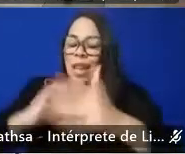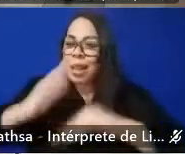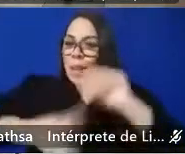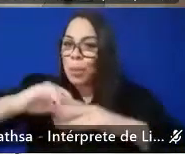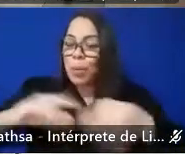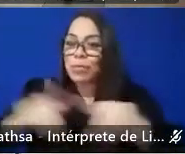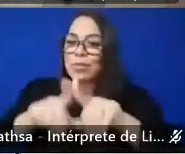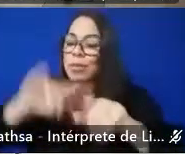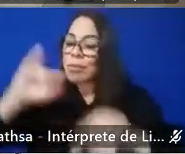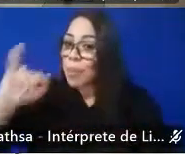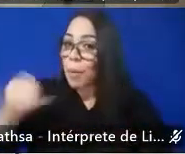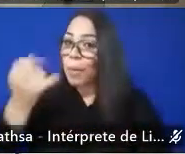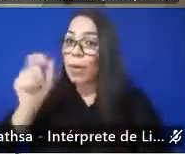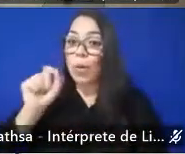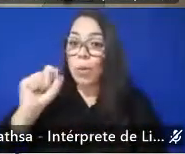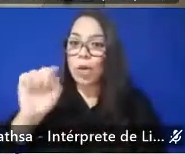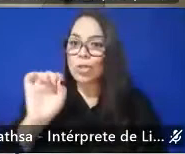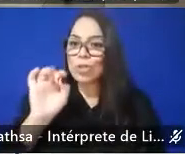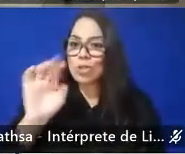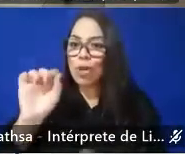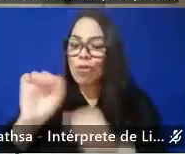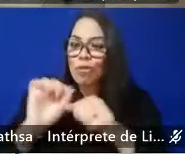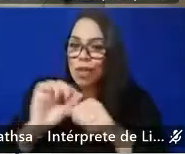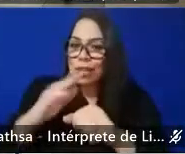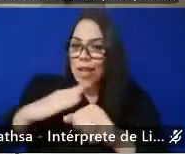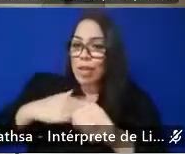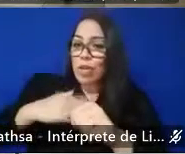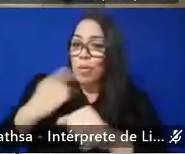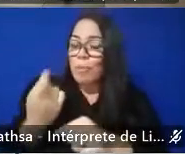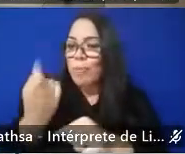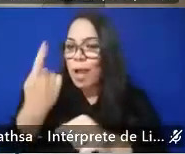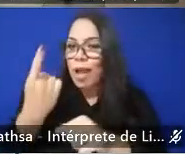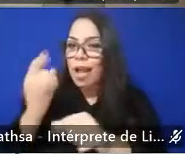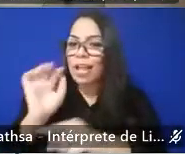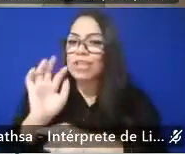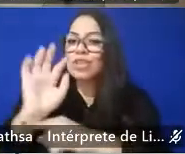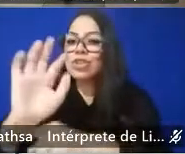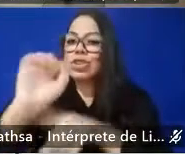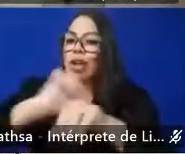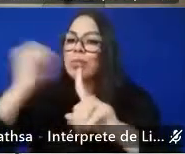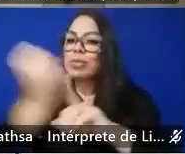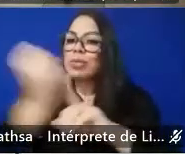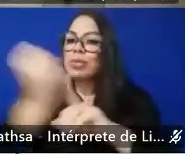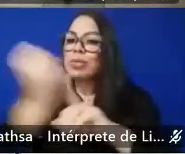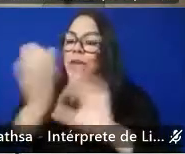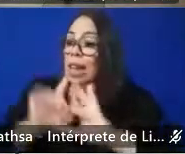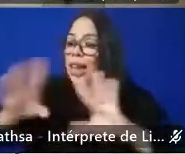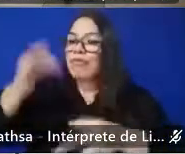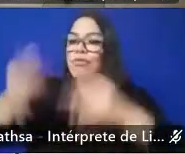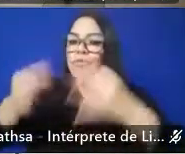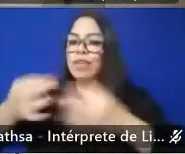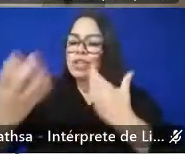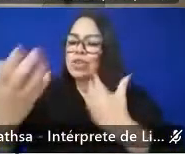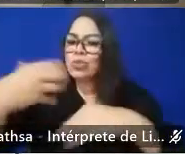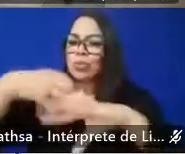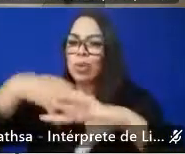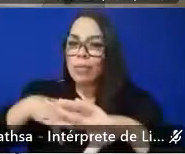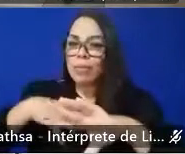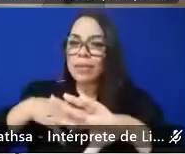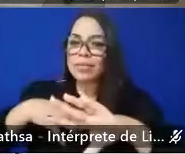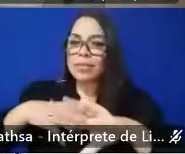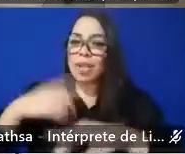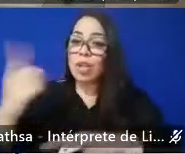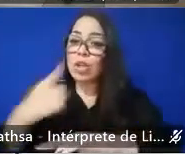apenas fazendo a minha parte colaborar para uma sociedade livre Justa e solidária como preconiza Aliás o